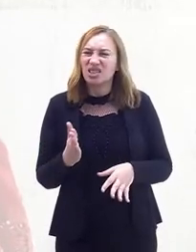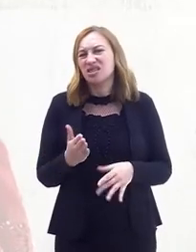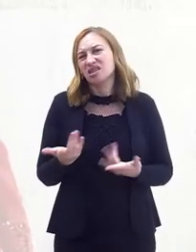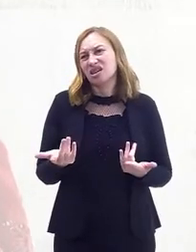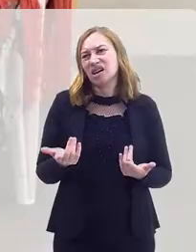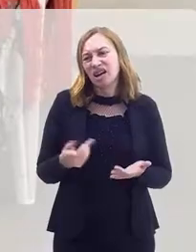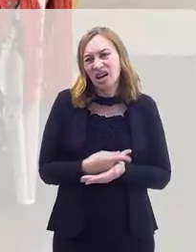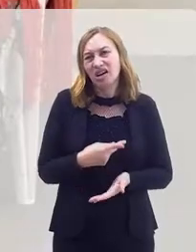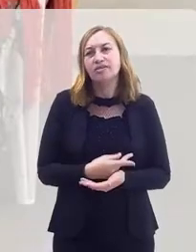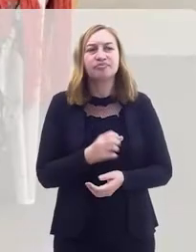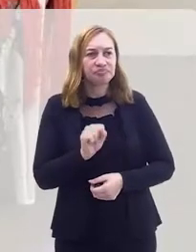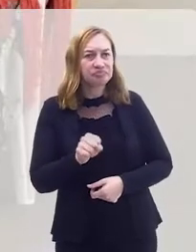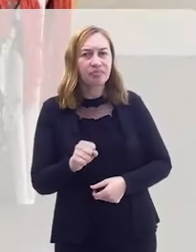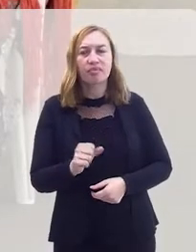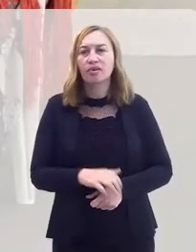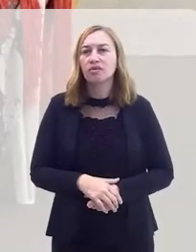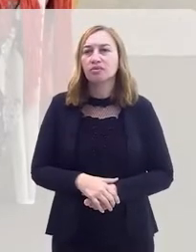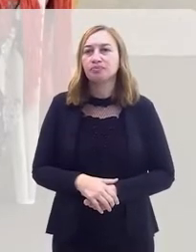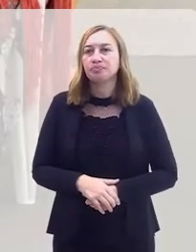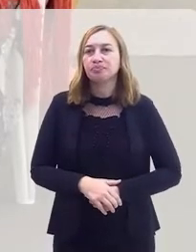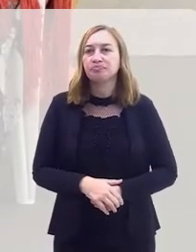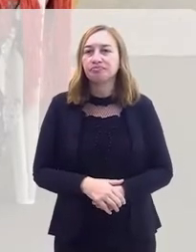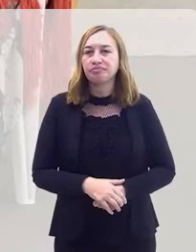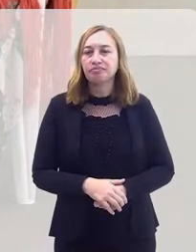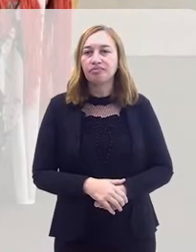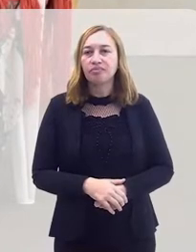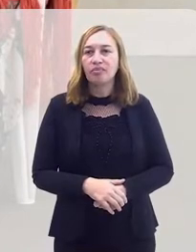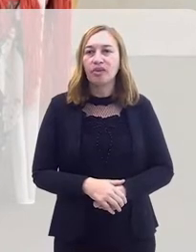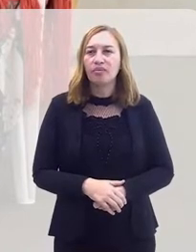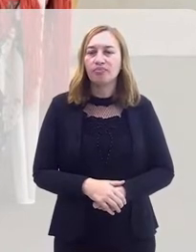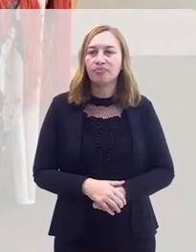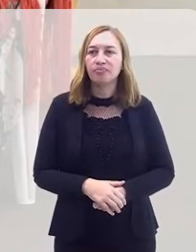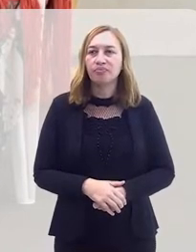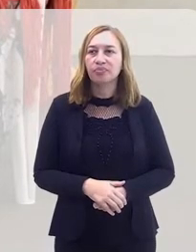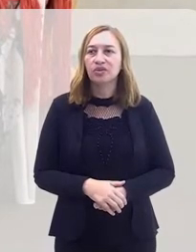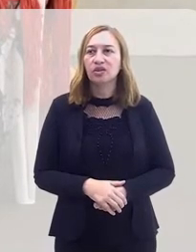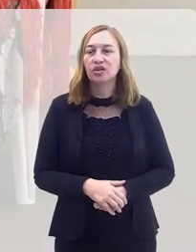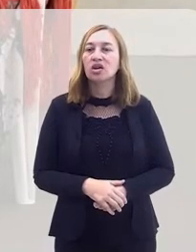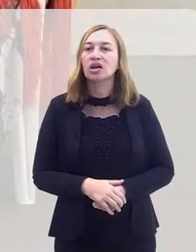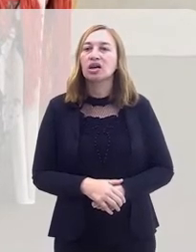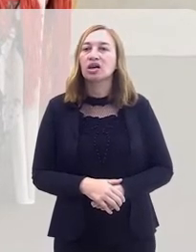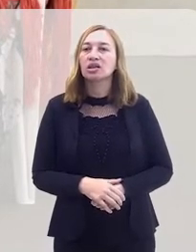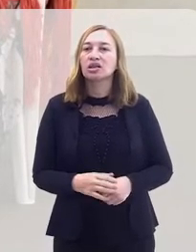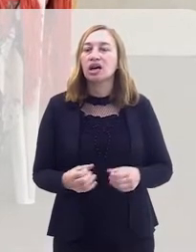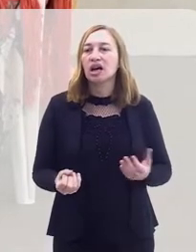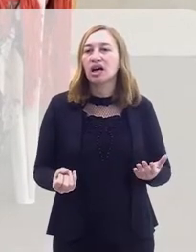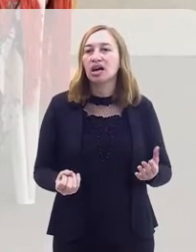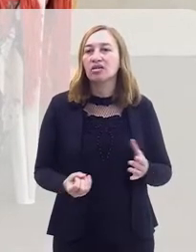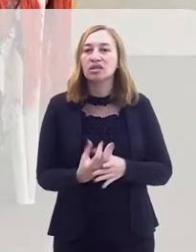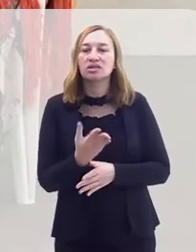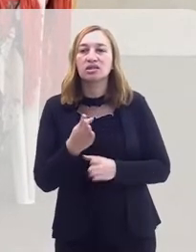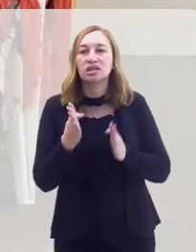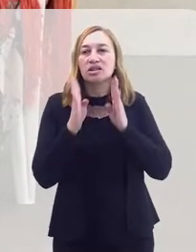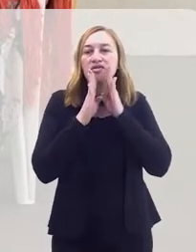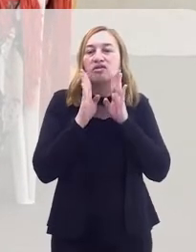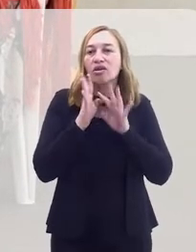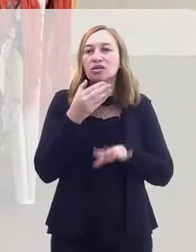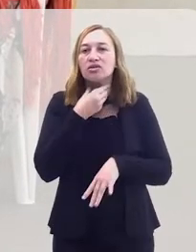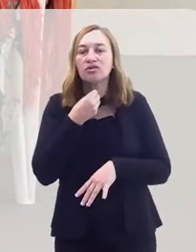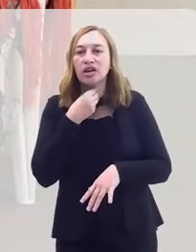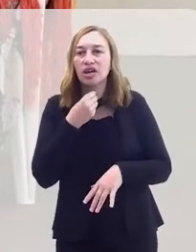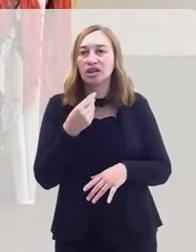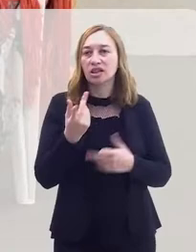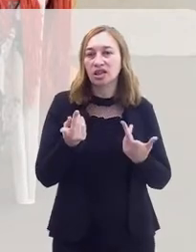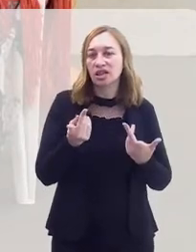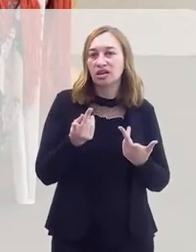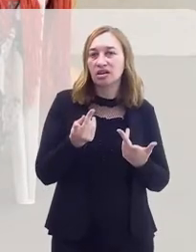Era um pouco demais. Sim. Então, daí você veio dizer que veio essa... Por isso surgiu esse boato. Boato